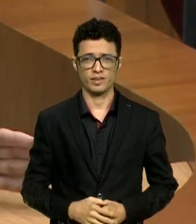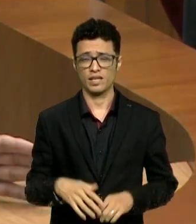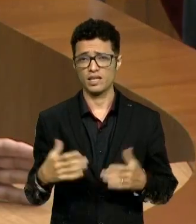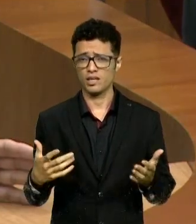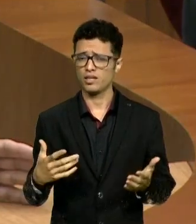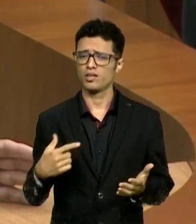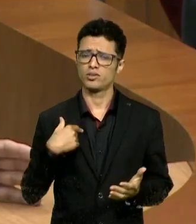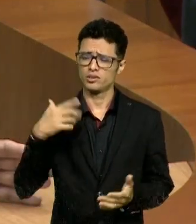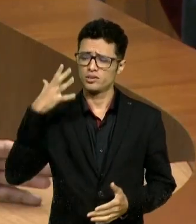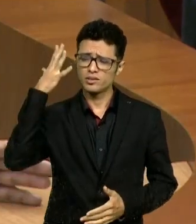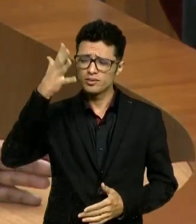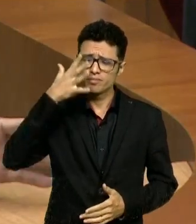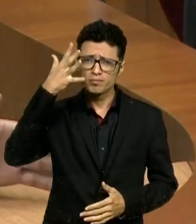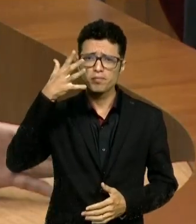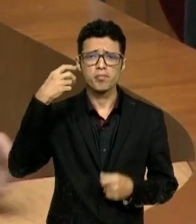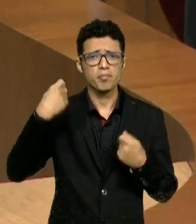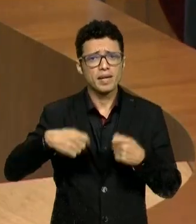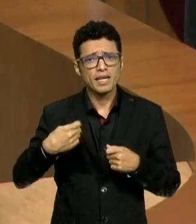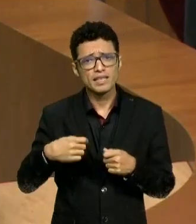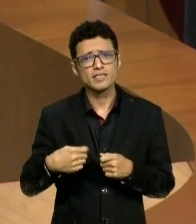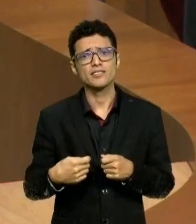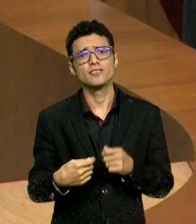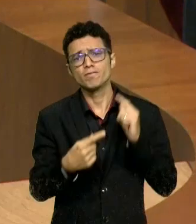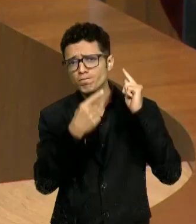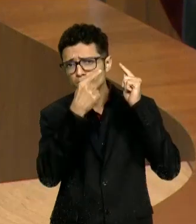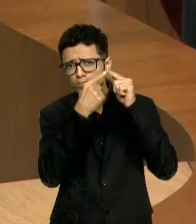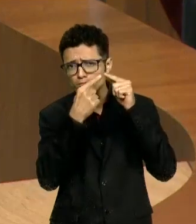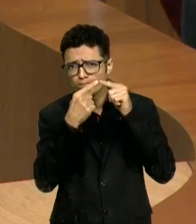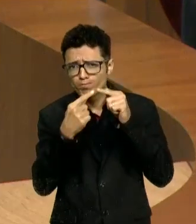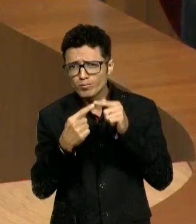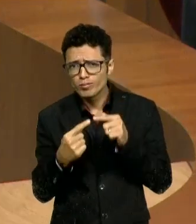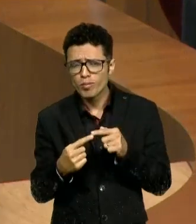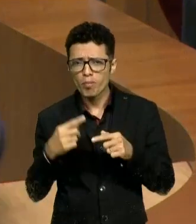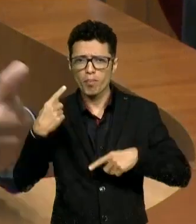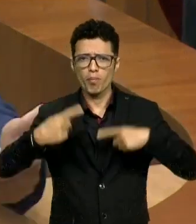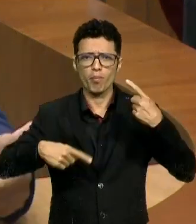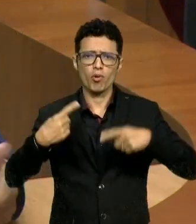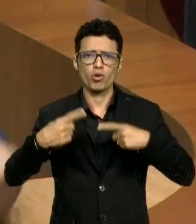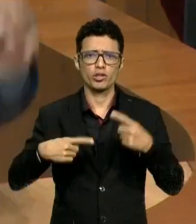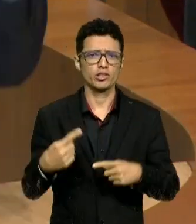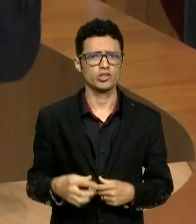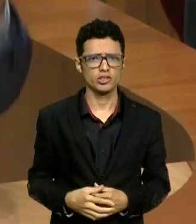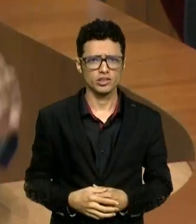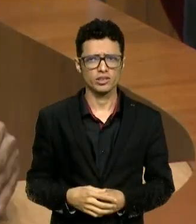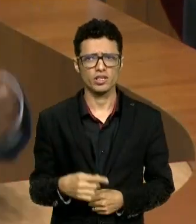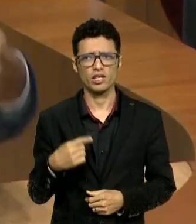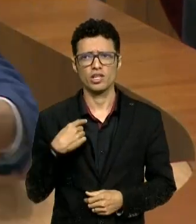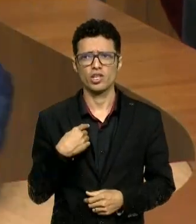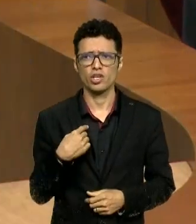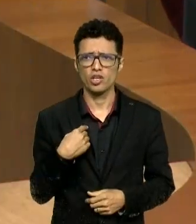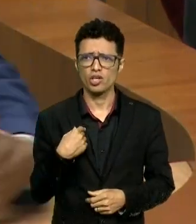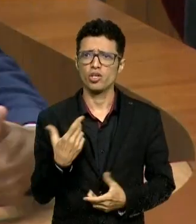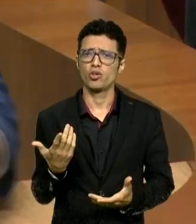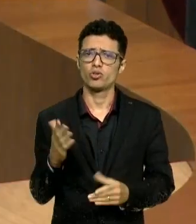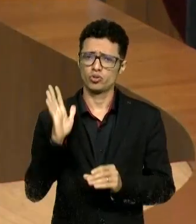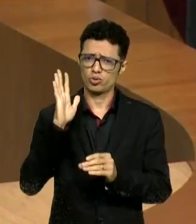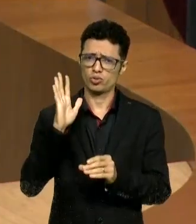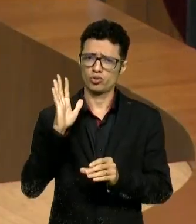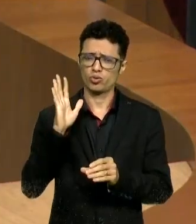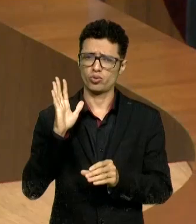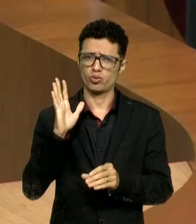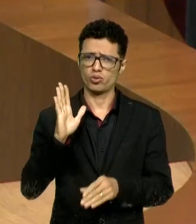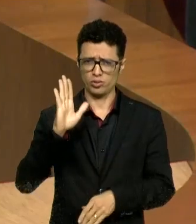dos últimos 2 mandatos, no terceiro mandato, contra a criação de cargos. Eu sou a favor da diminuição de